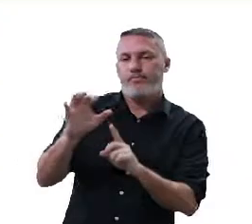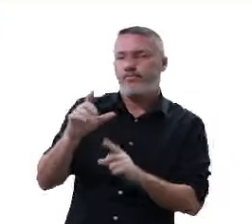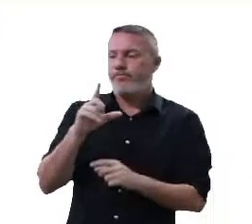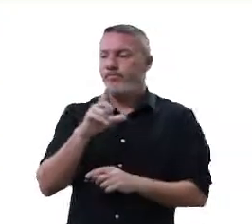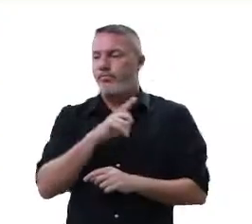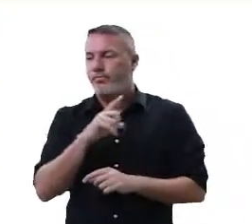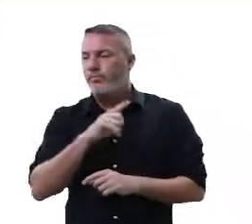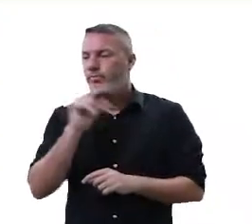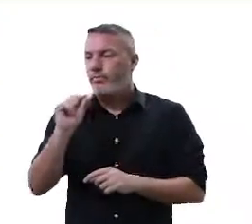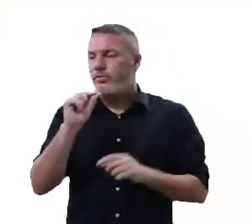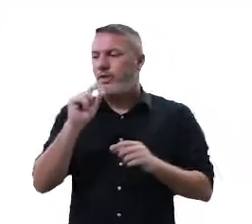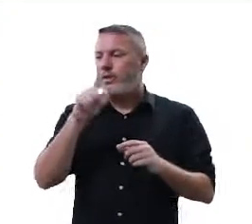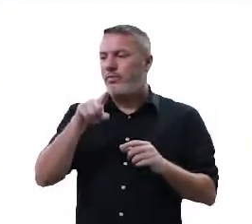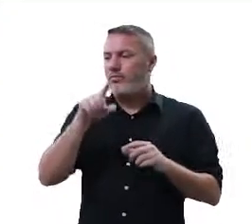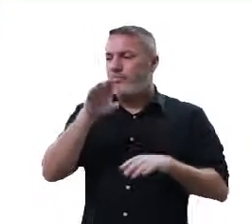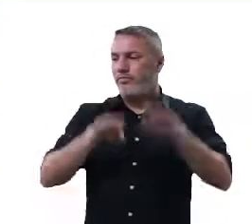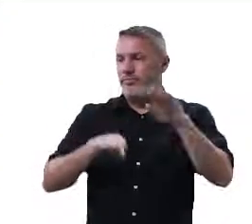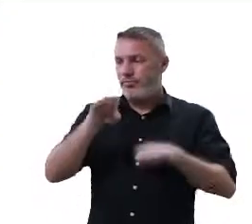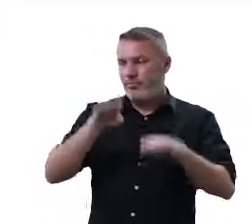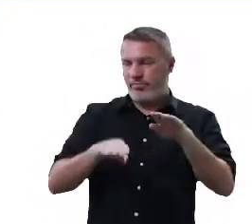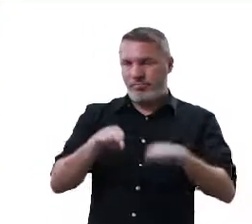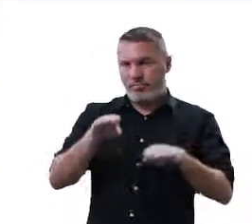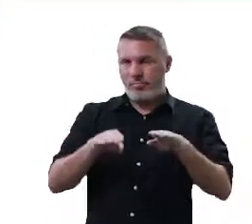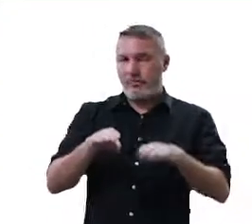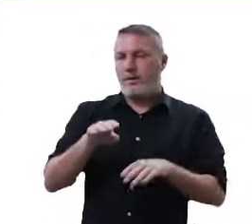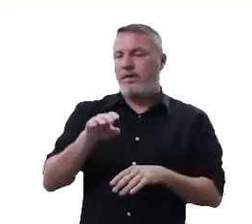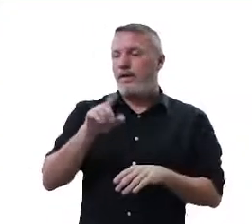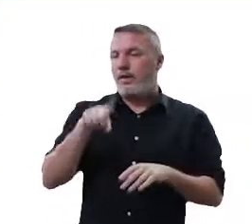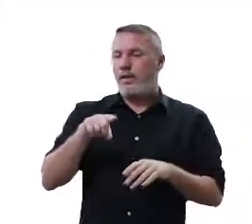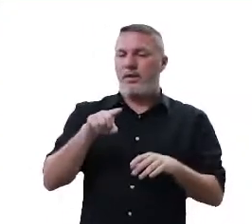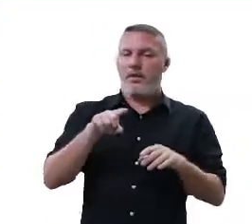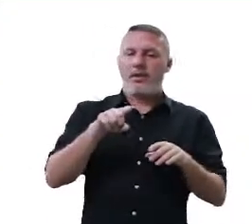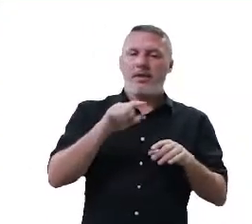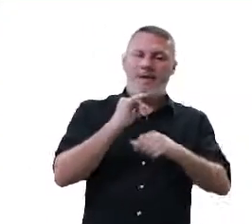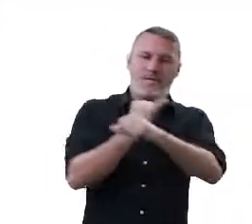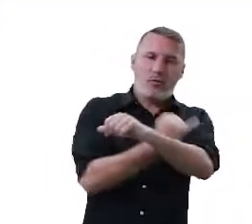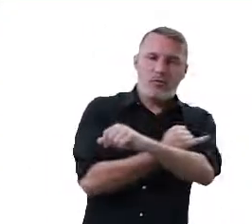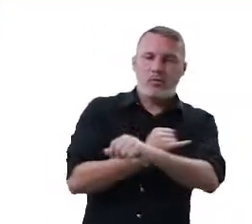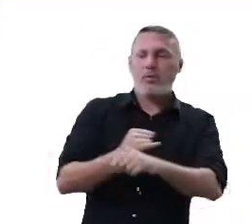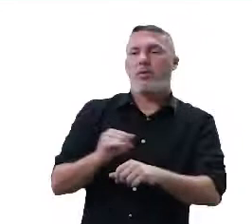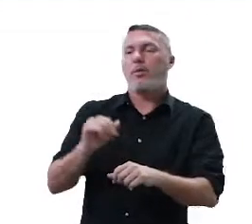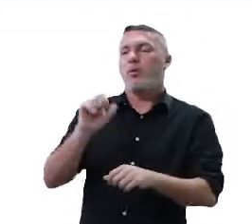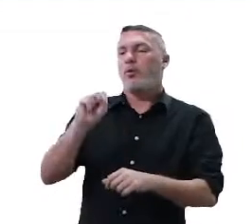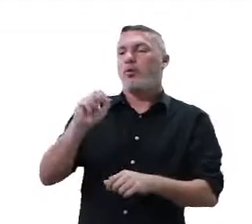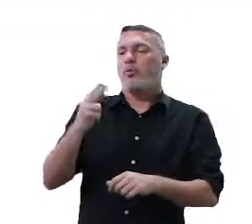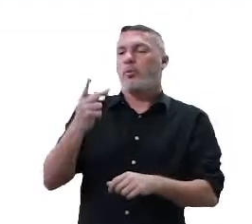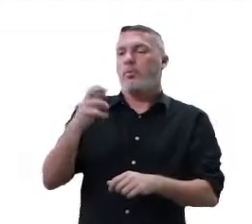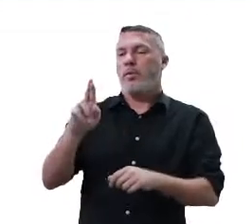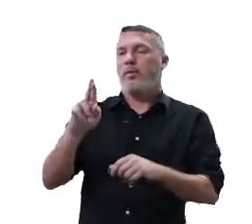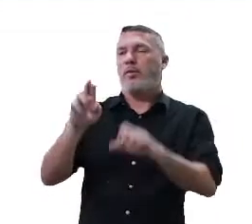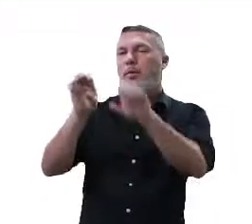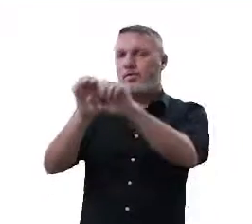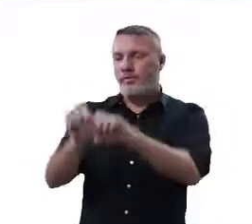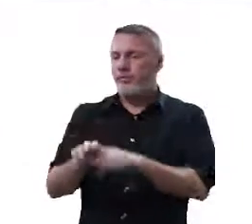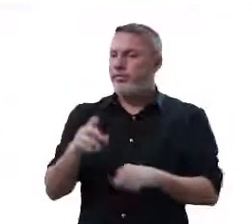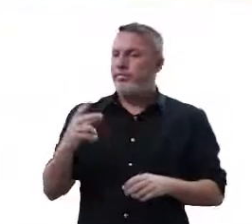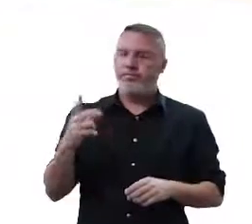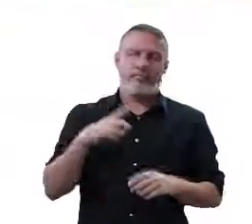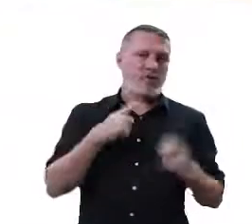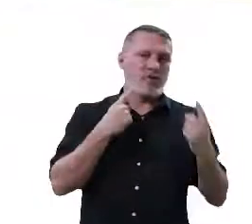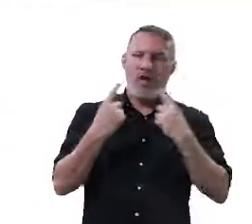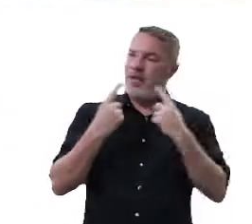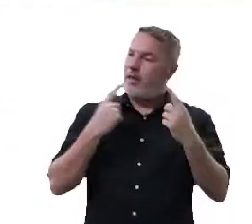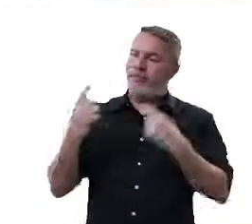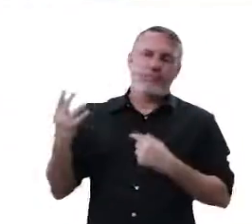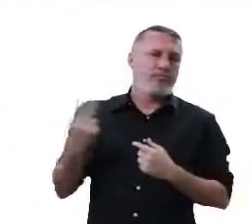influência, né? Eles se influenciam mutuamente. Tá? A infraestrutura e a superestrutura, elas estão em constante diálogo. Isso é